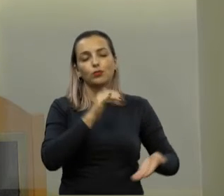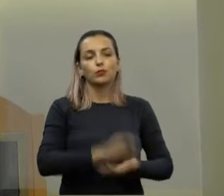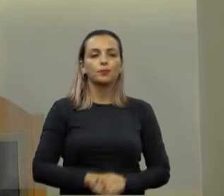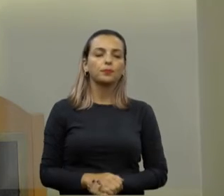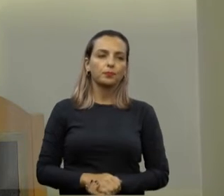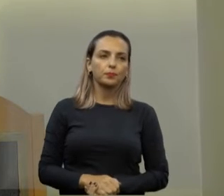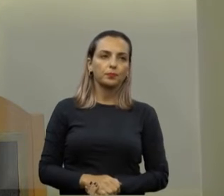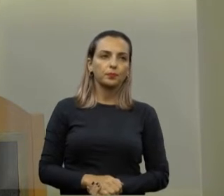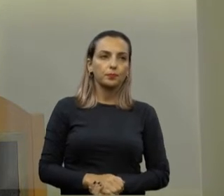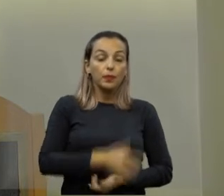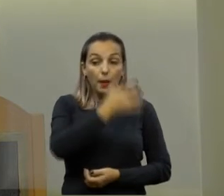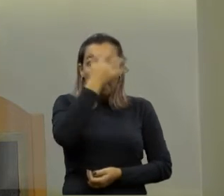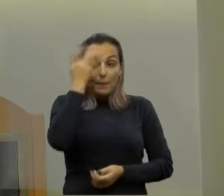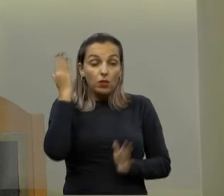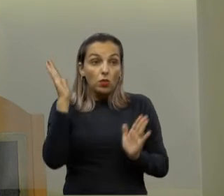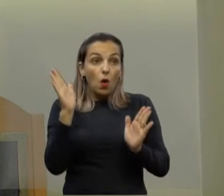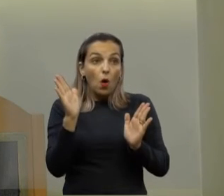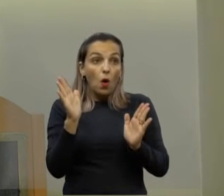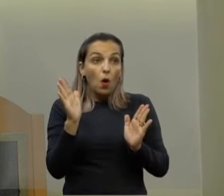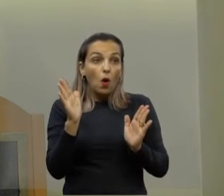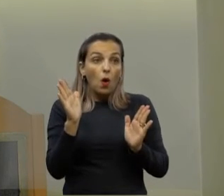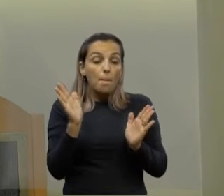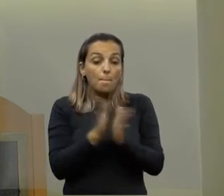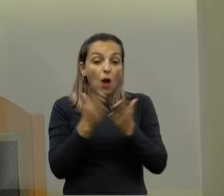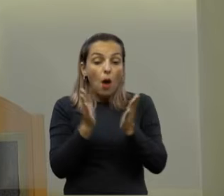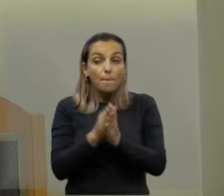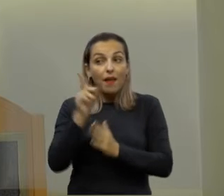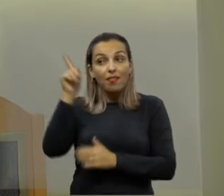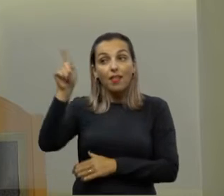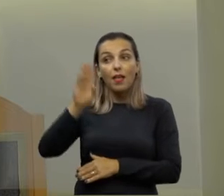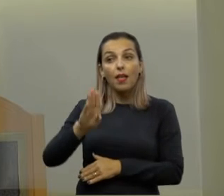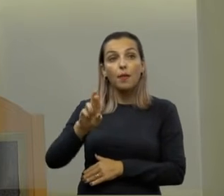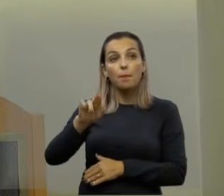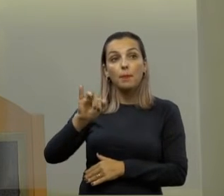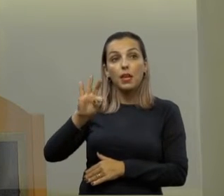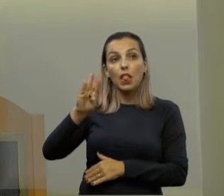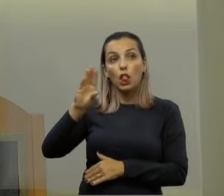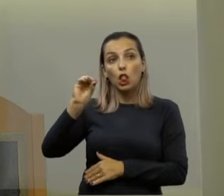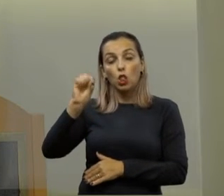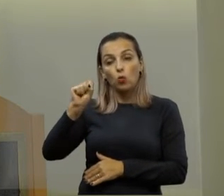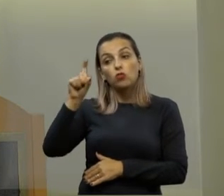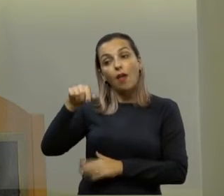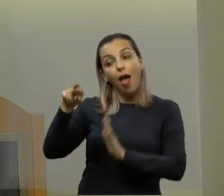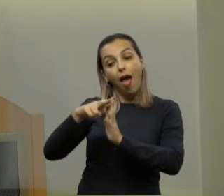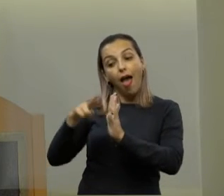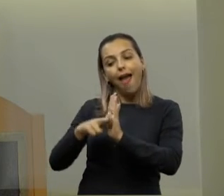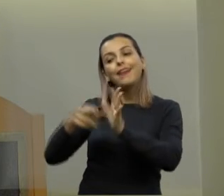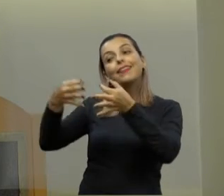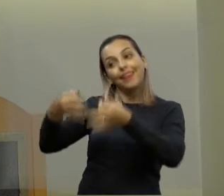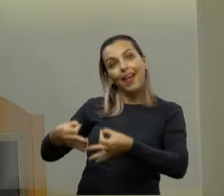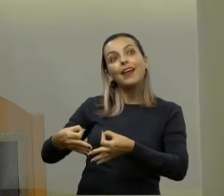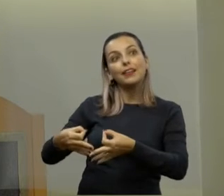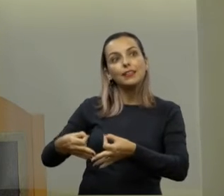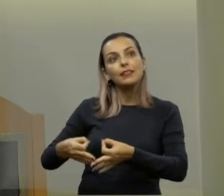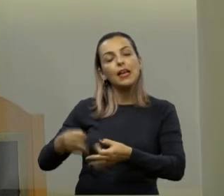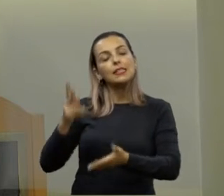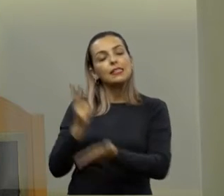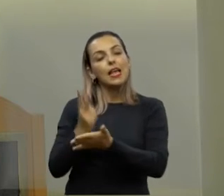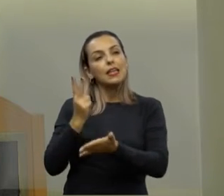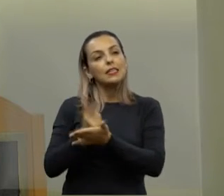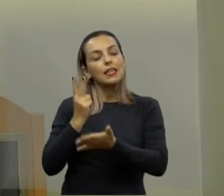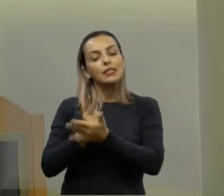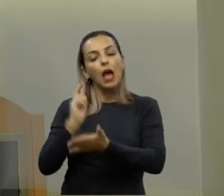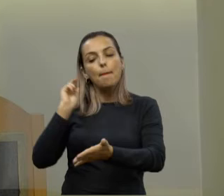e os pobres dos Britos estão todos regularizados todos os anos